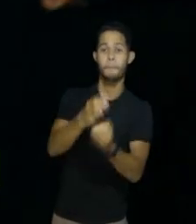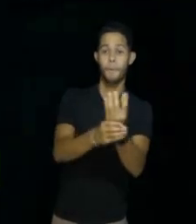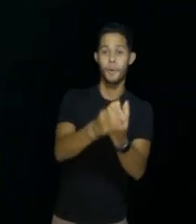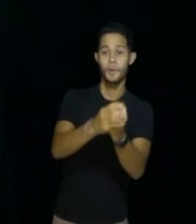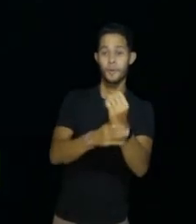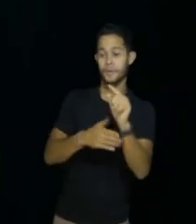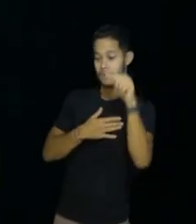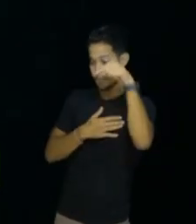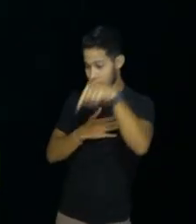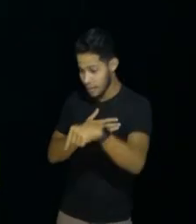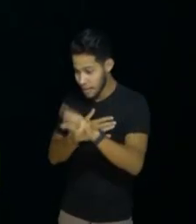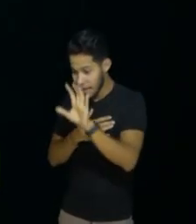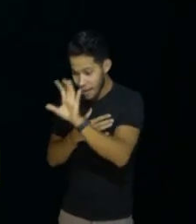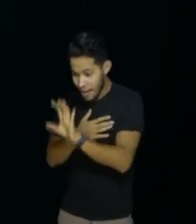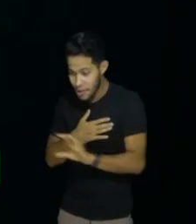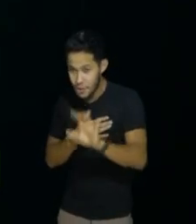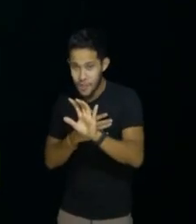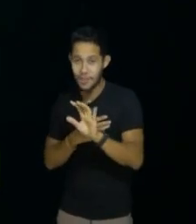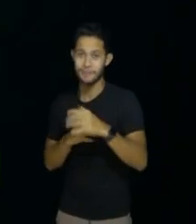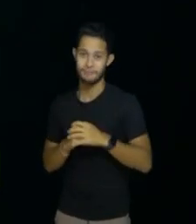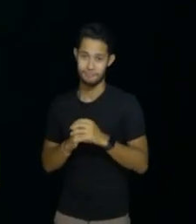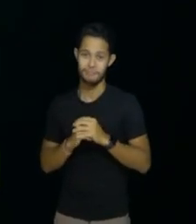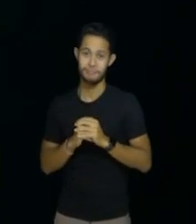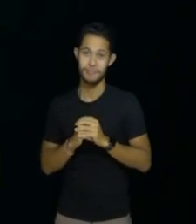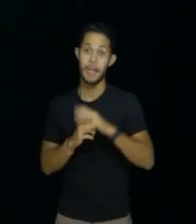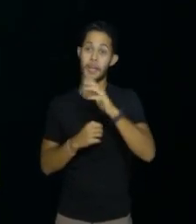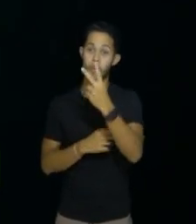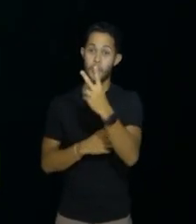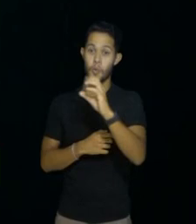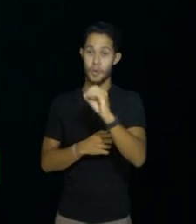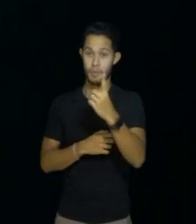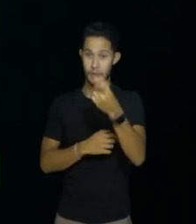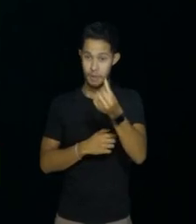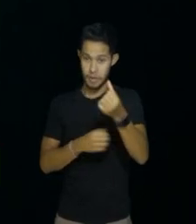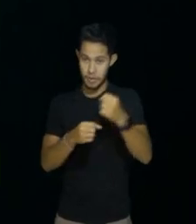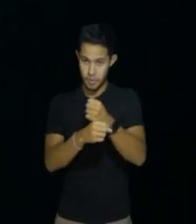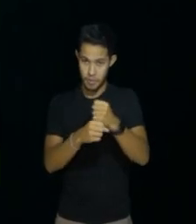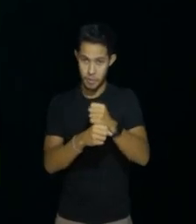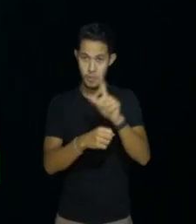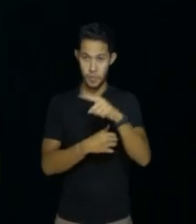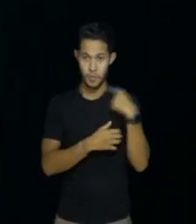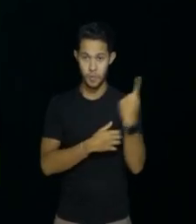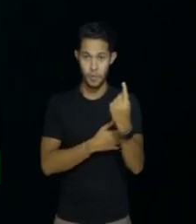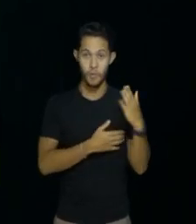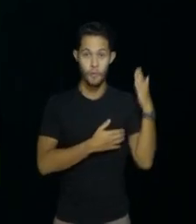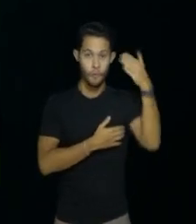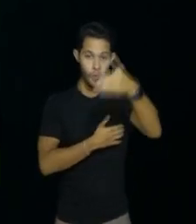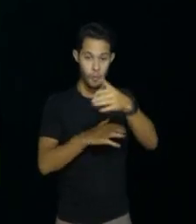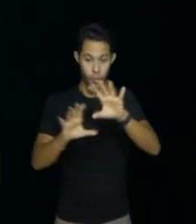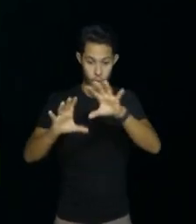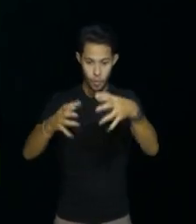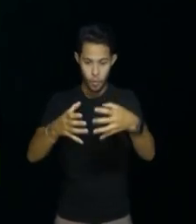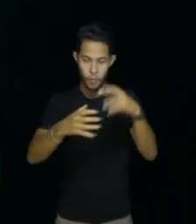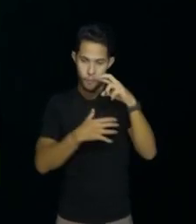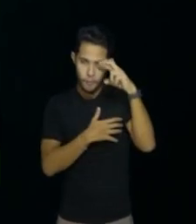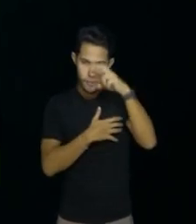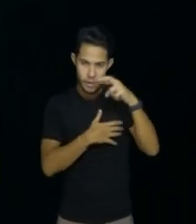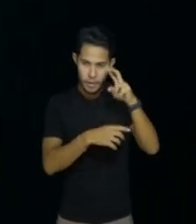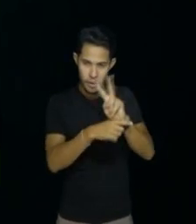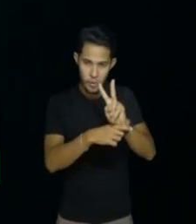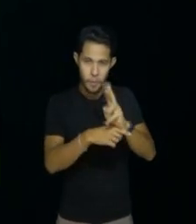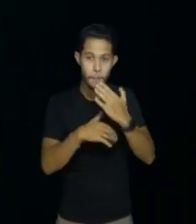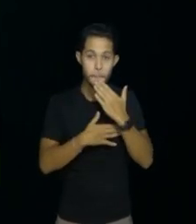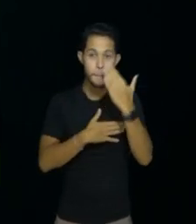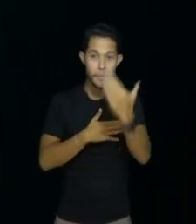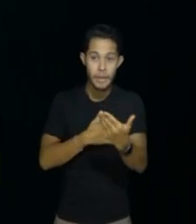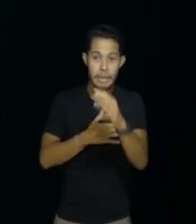em 2016 nós fomos junto à SIDASC, que é o órgão fiscalizador, para solicitar que se fosse feita uma norma